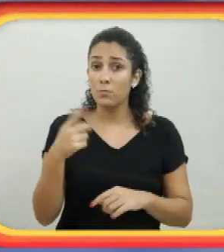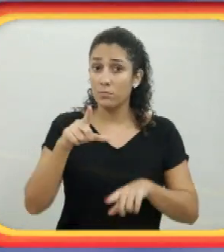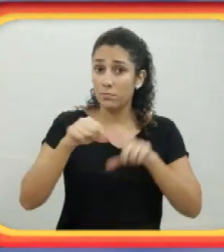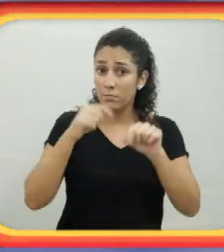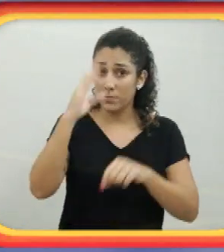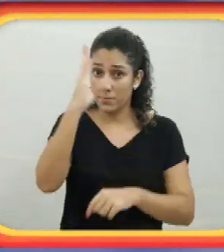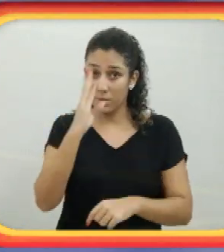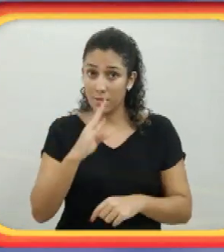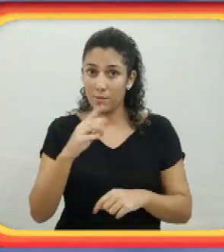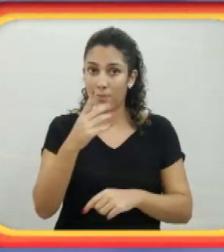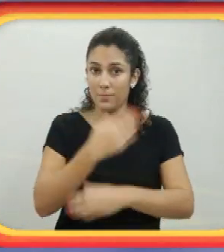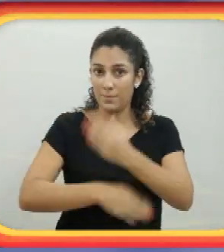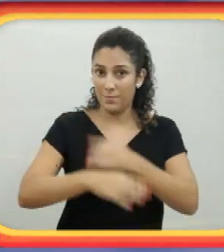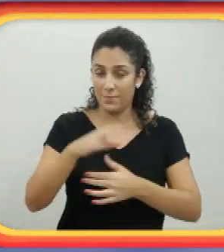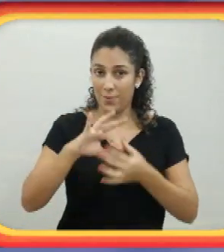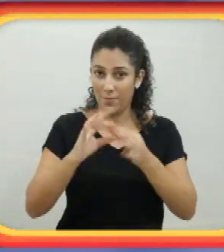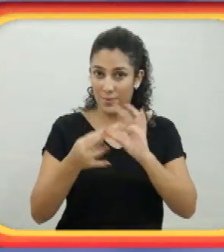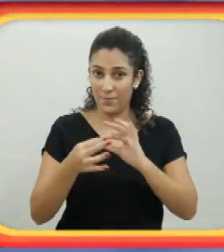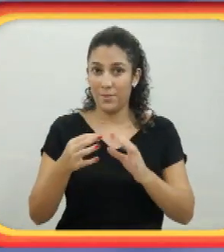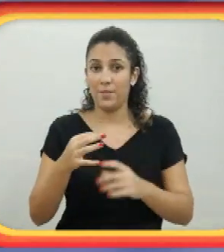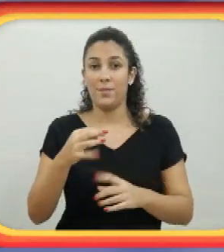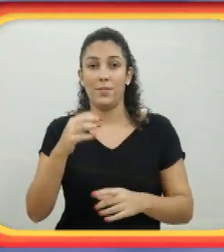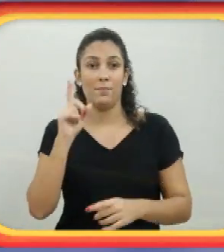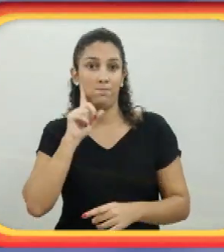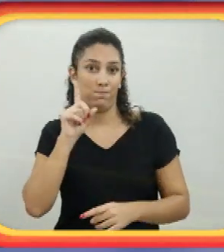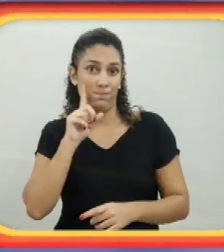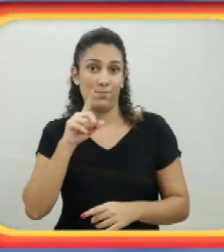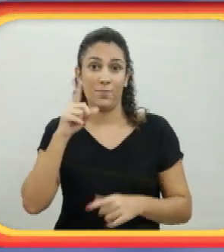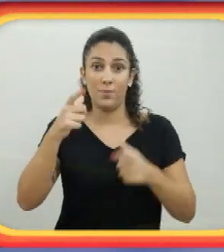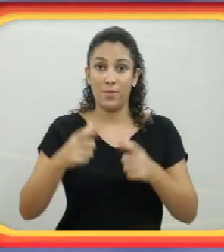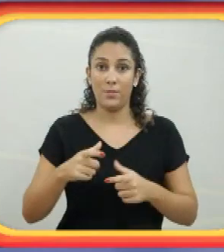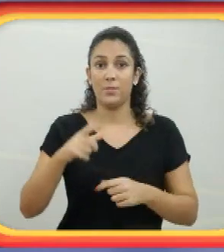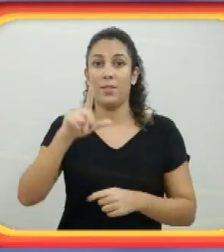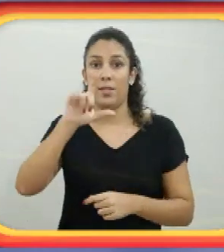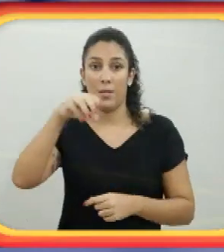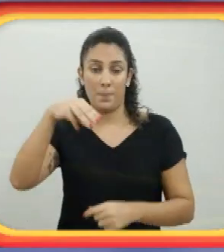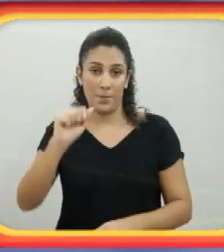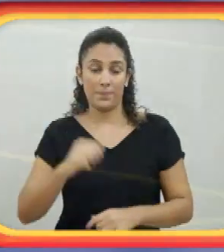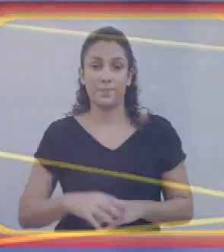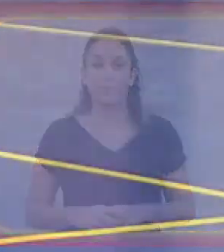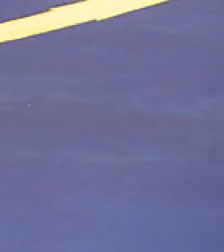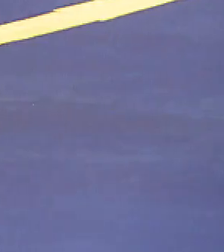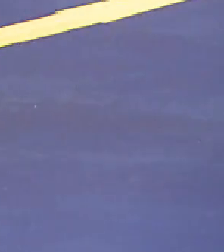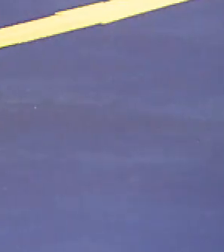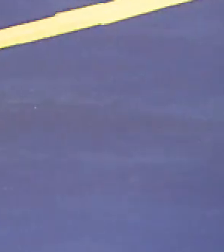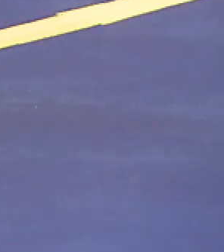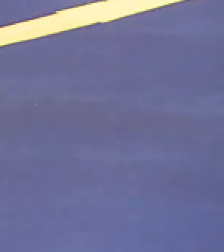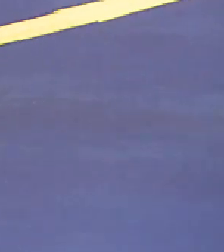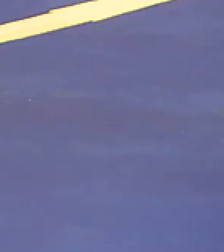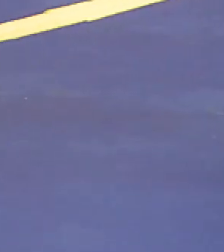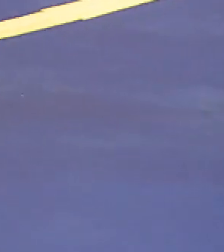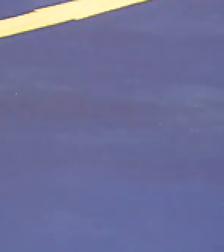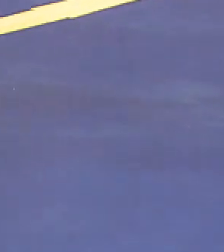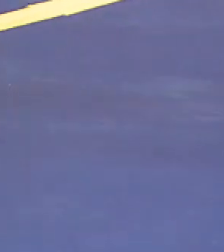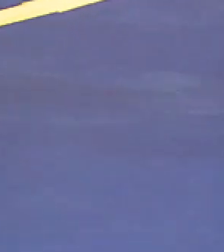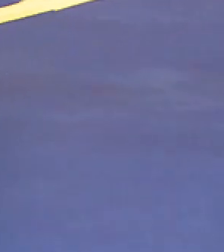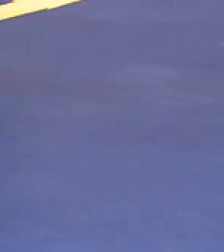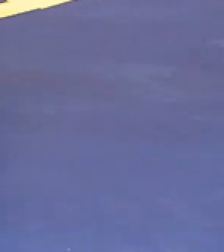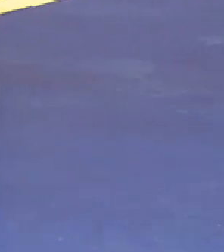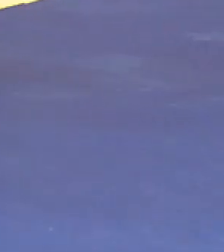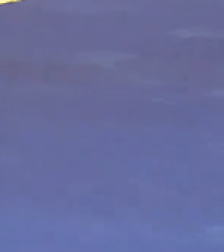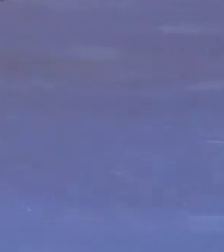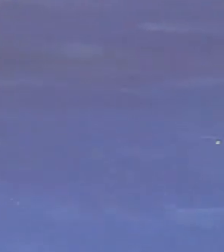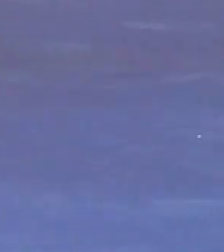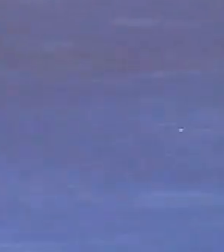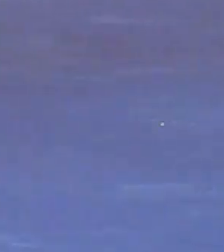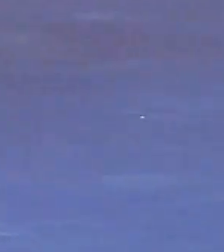tornar tricampeão consecutivos com a seleção brasileira no Pan-Americano de Lima. Com olhos vendados, 3 jogadores com as mãos e